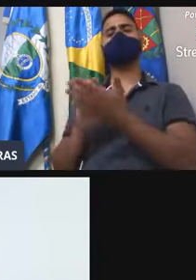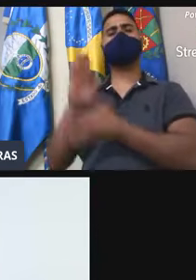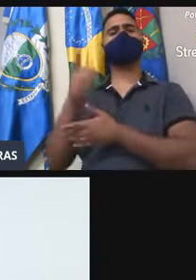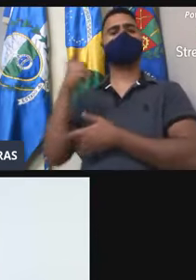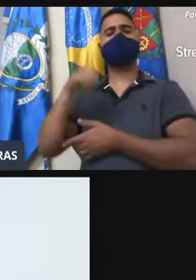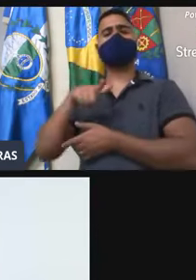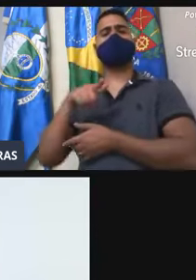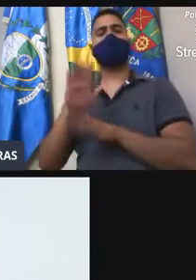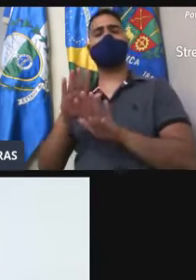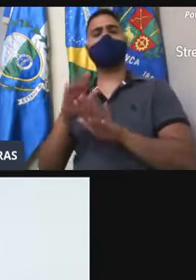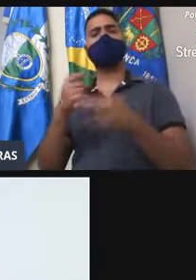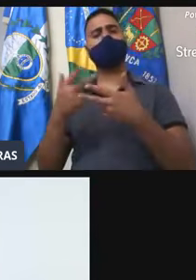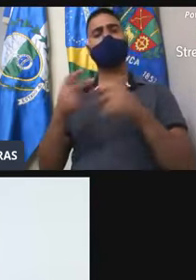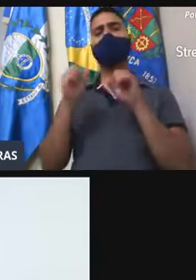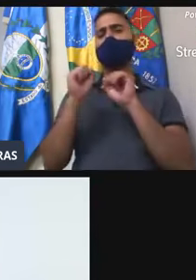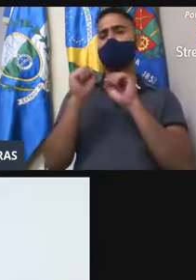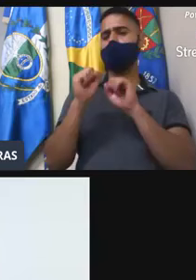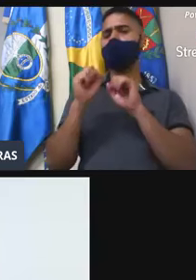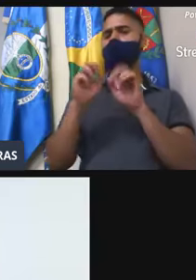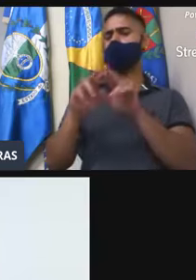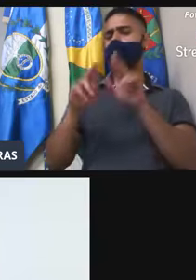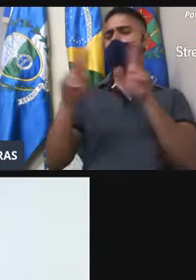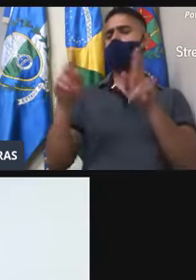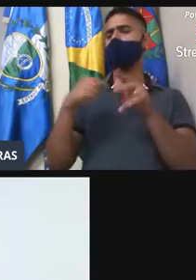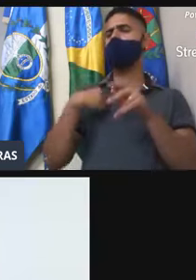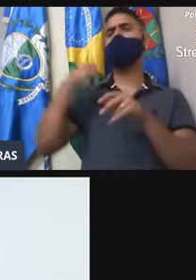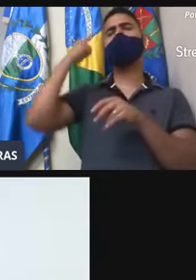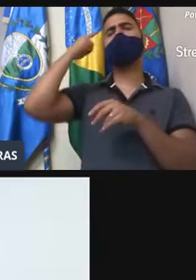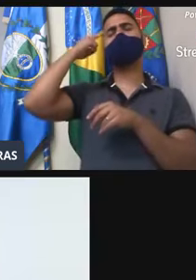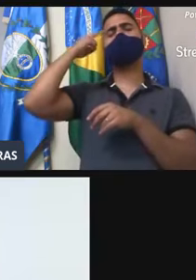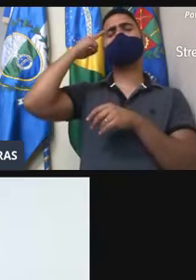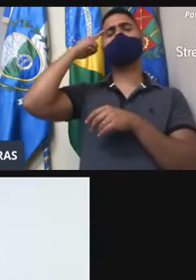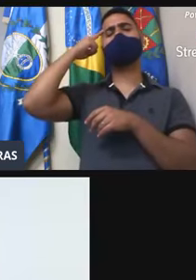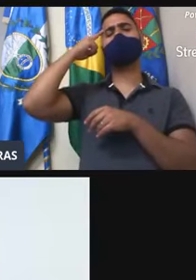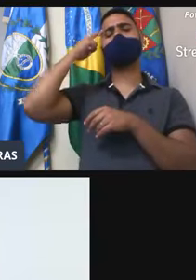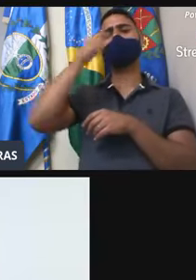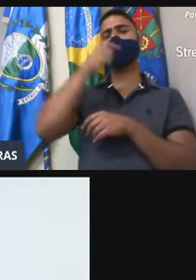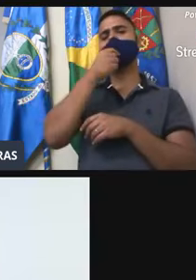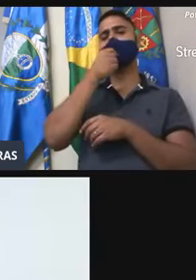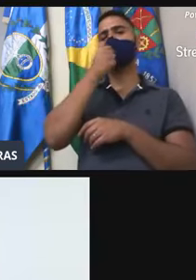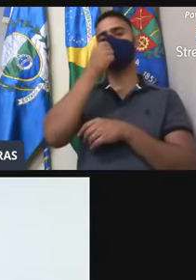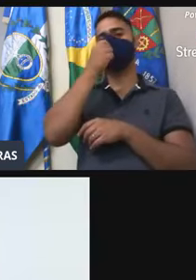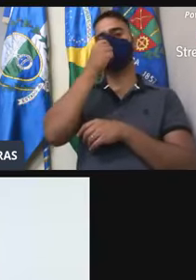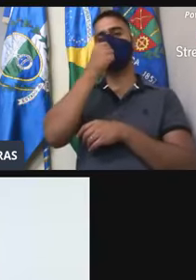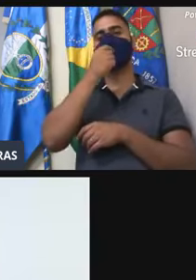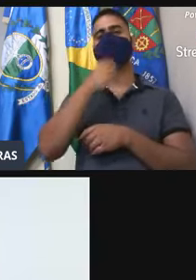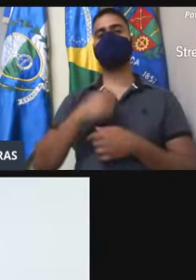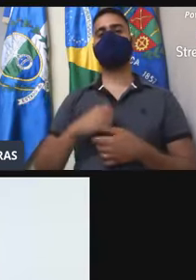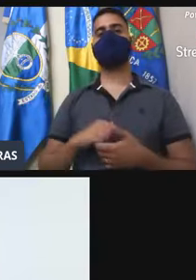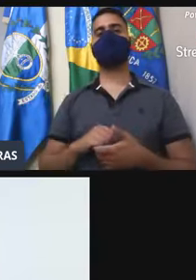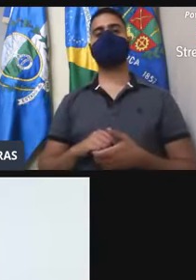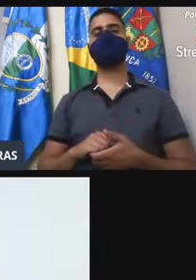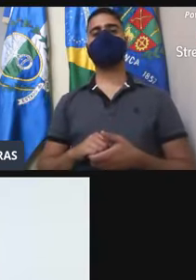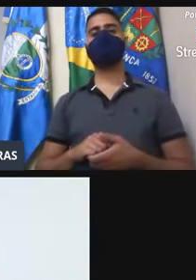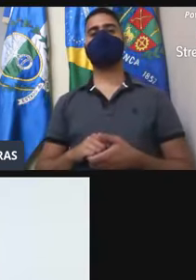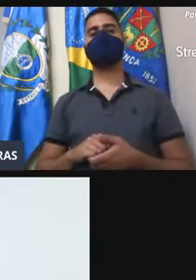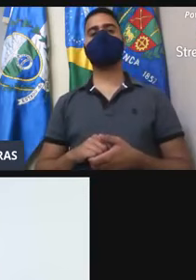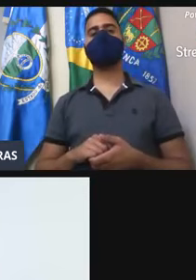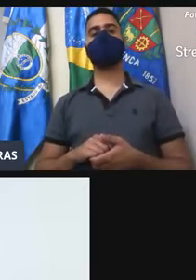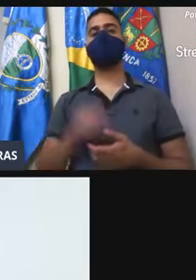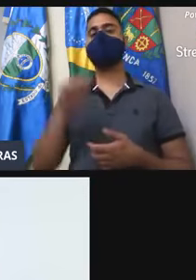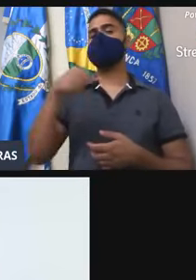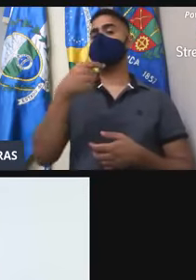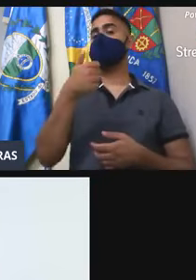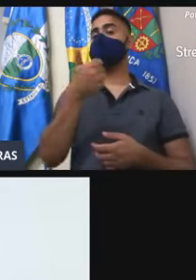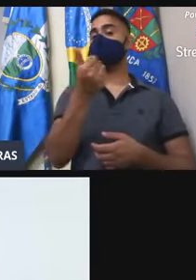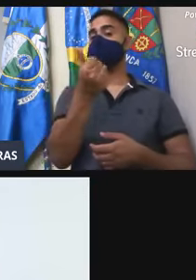Mas as coisas podem ser diferentes. Aí eu, memorizando aqui, veja bem o ano que estamos vivendo, Rafael. Depois de